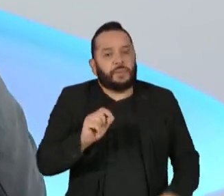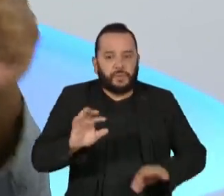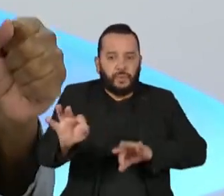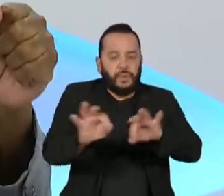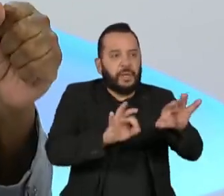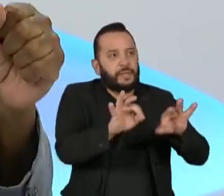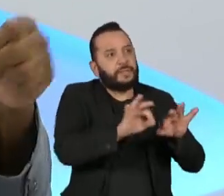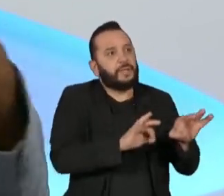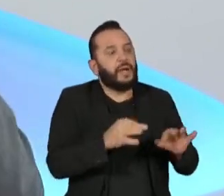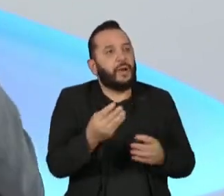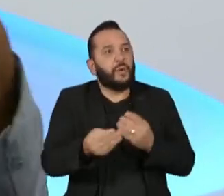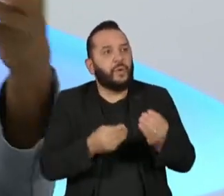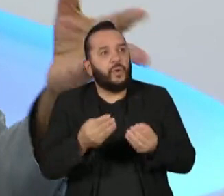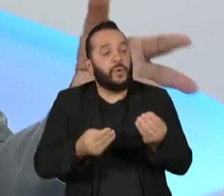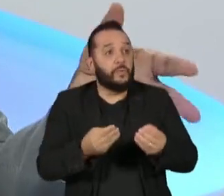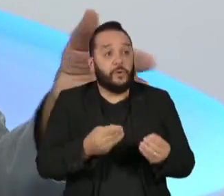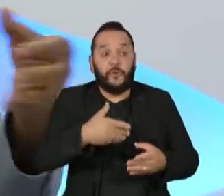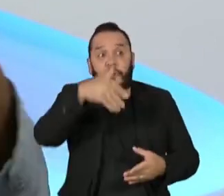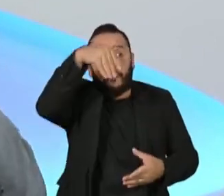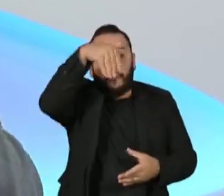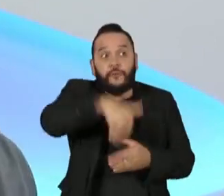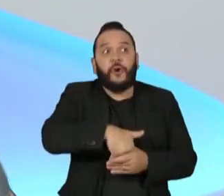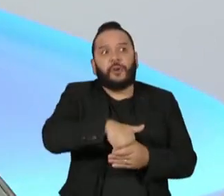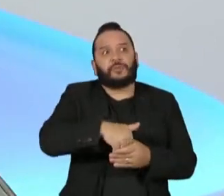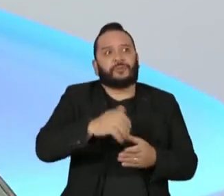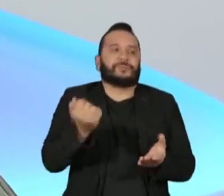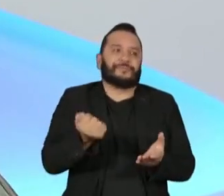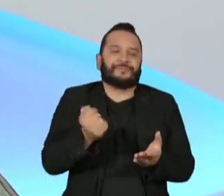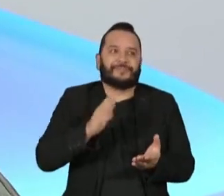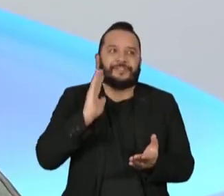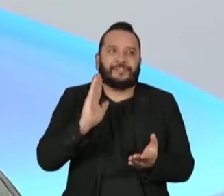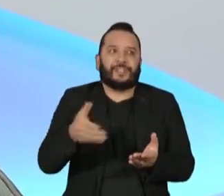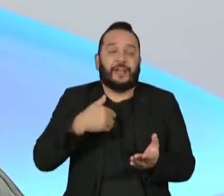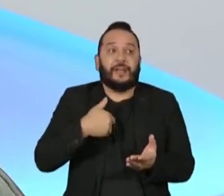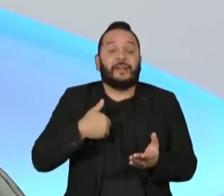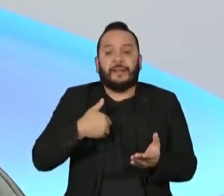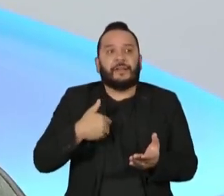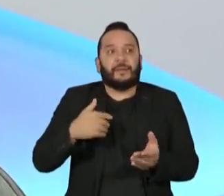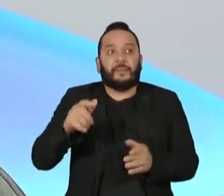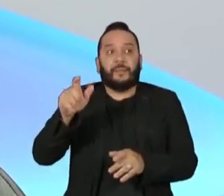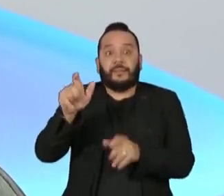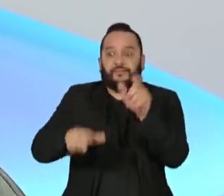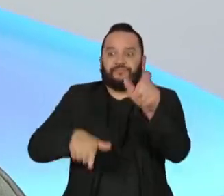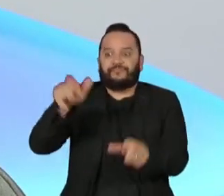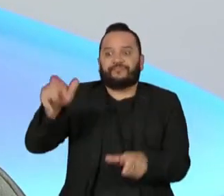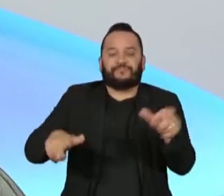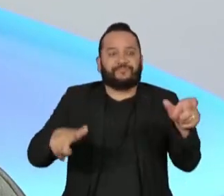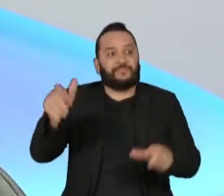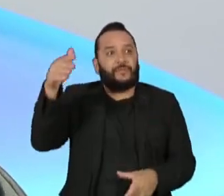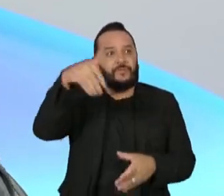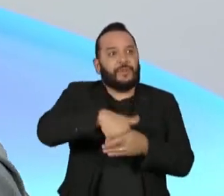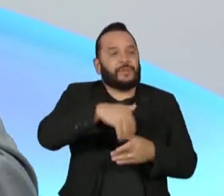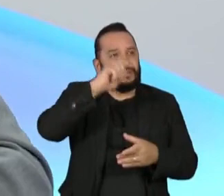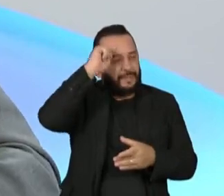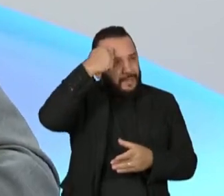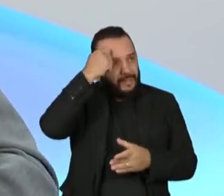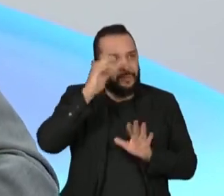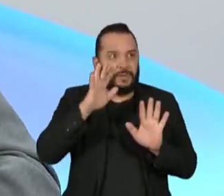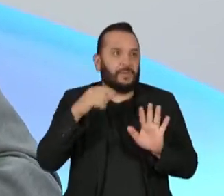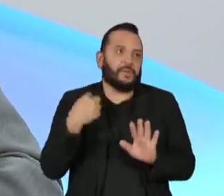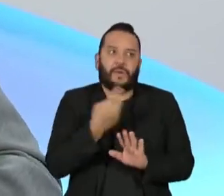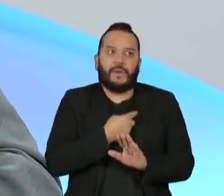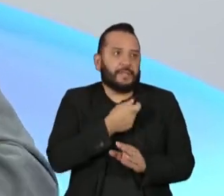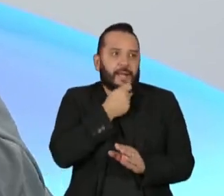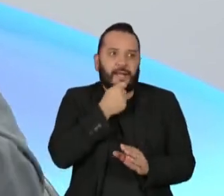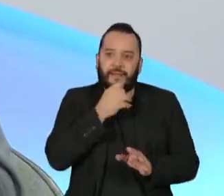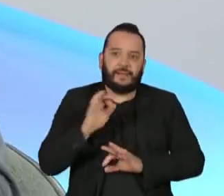o voto negro. E essa organização, ela na minha opinião, não aconteceu como nós